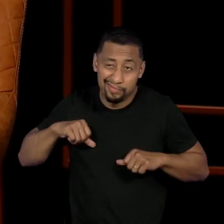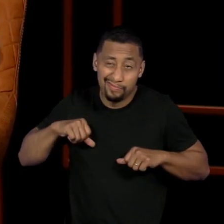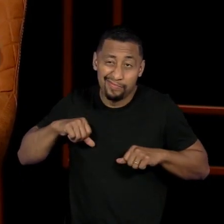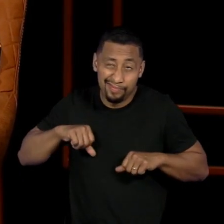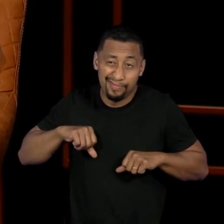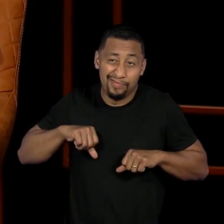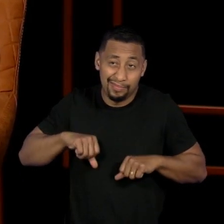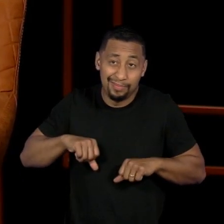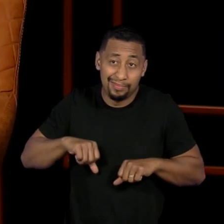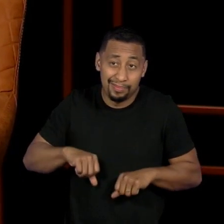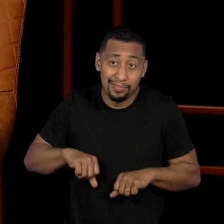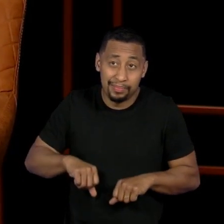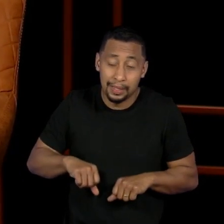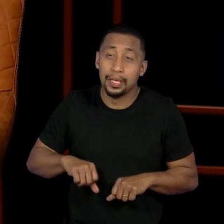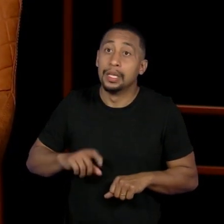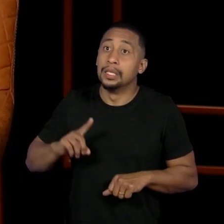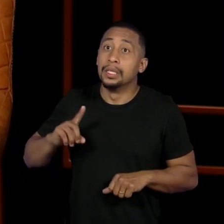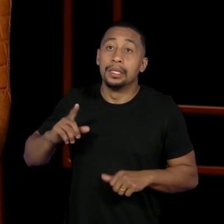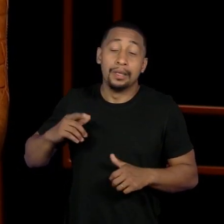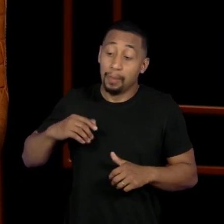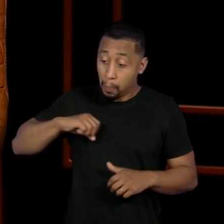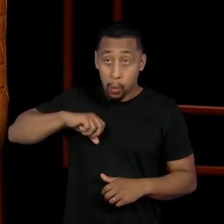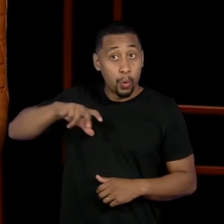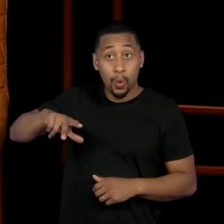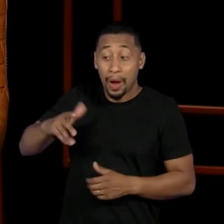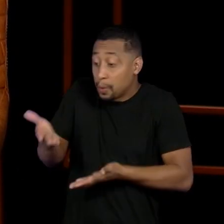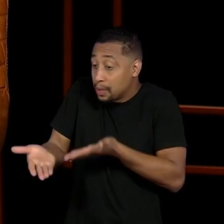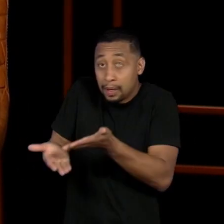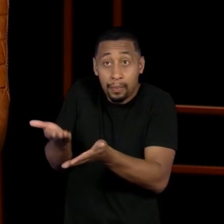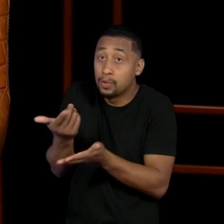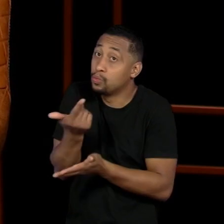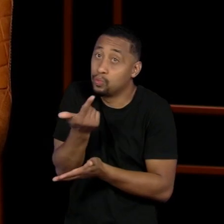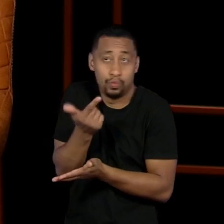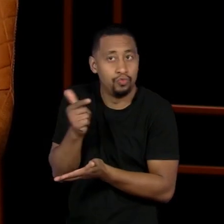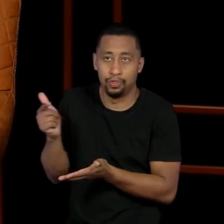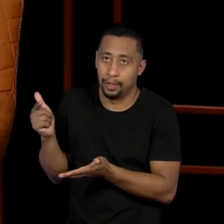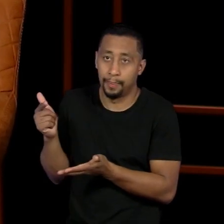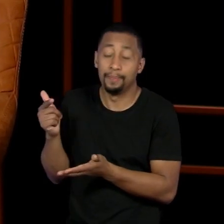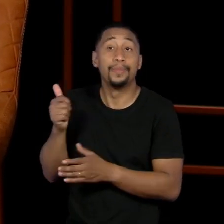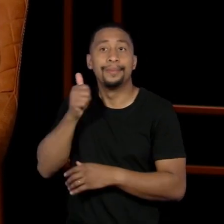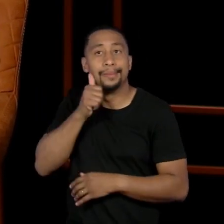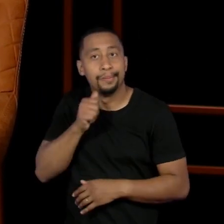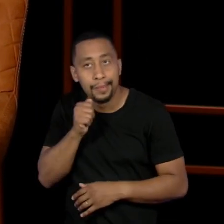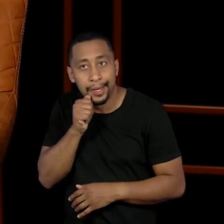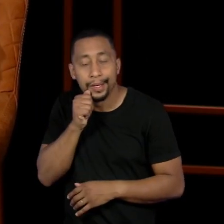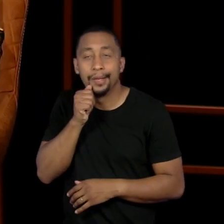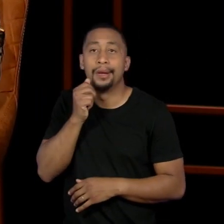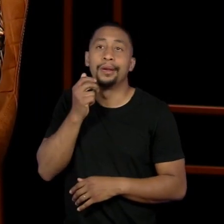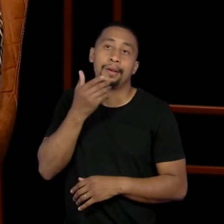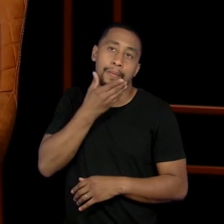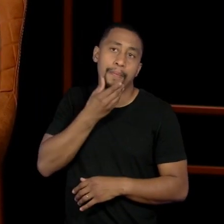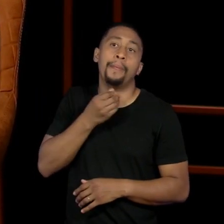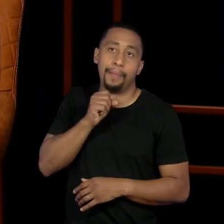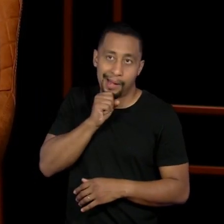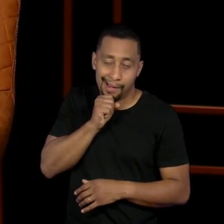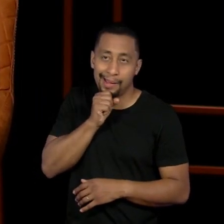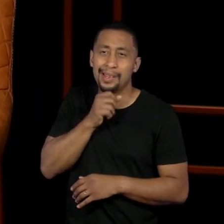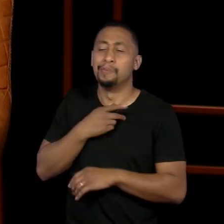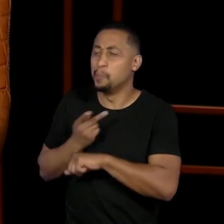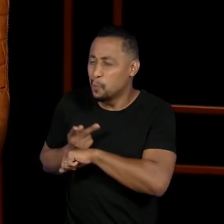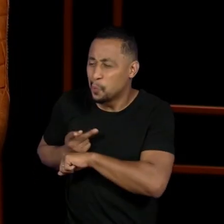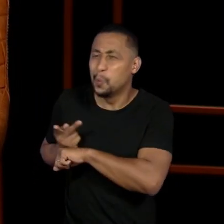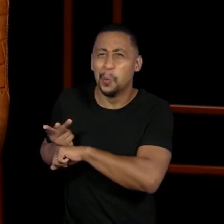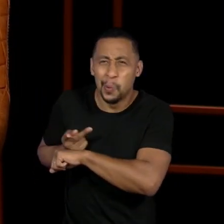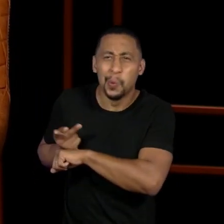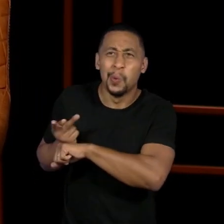eu nem me lembro já de ter saído de Portugal. Eu sei que os meus pais viraram o mundo para conseguir, porque me foi dada a sentença em Portugal